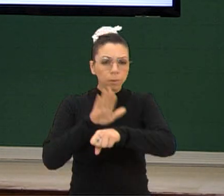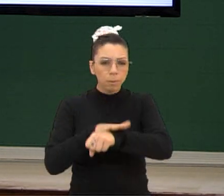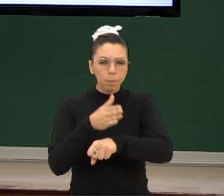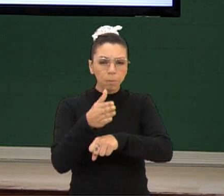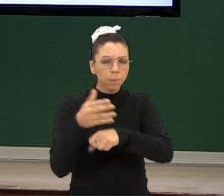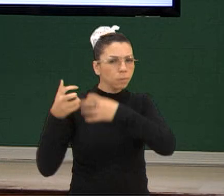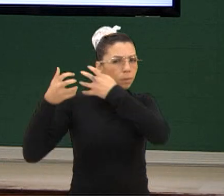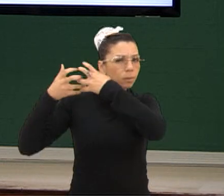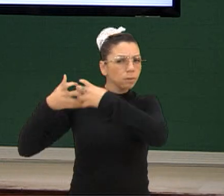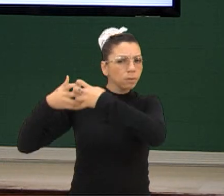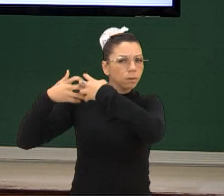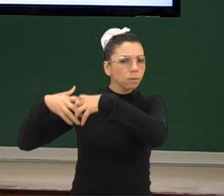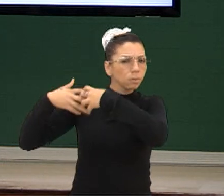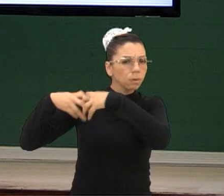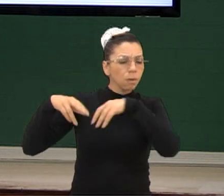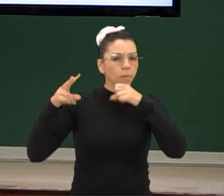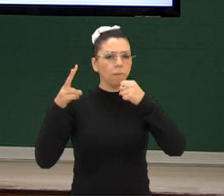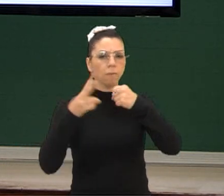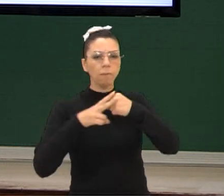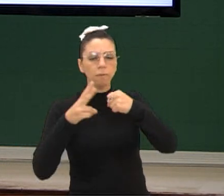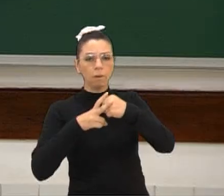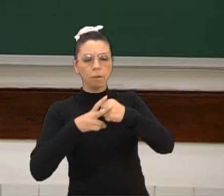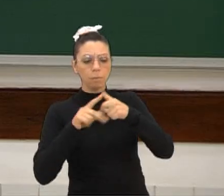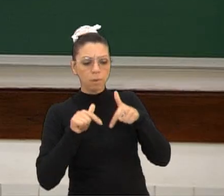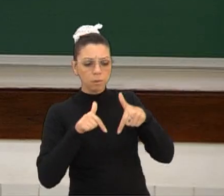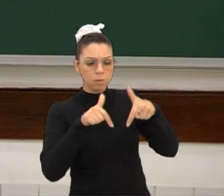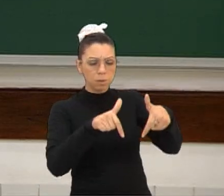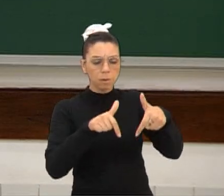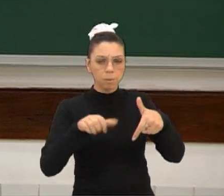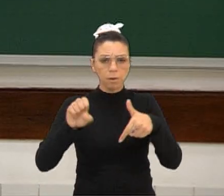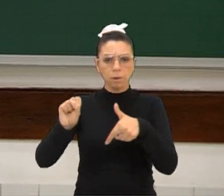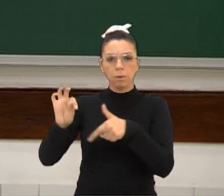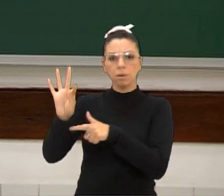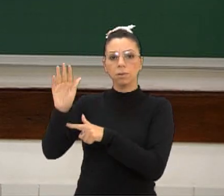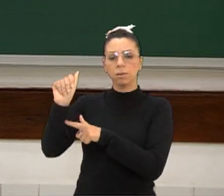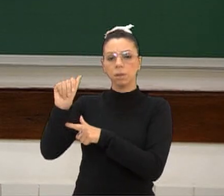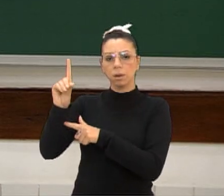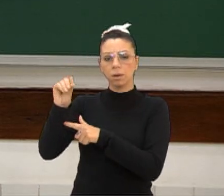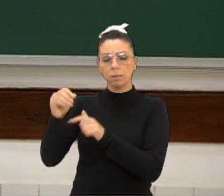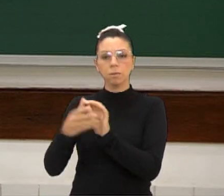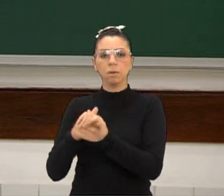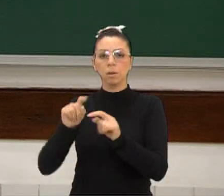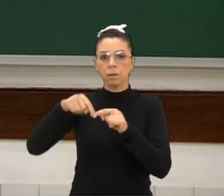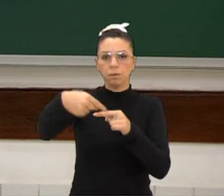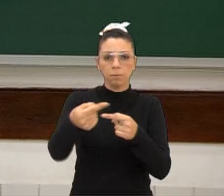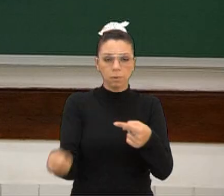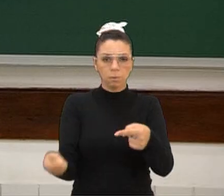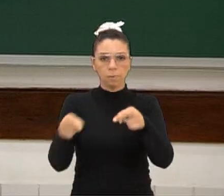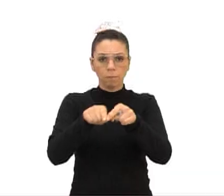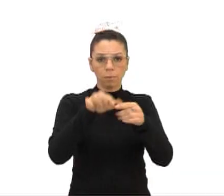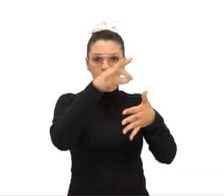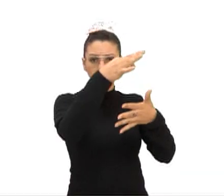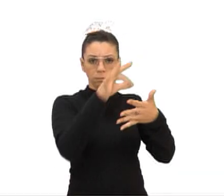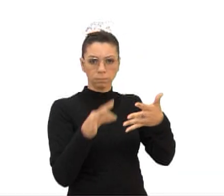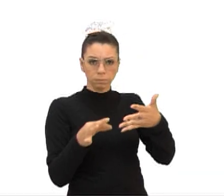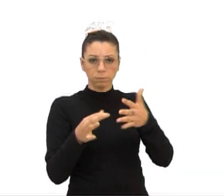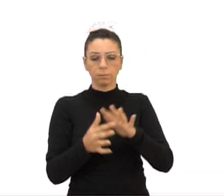memória o que é essa questão de verbo que exprime ação e verbo que exprime estado, e eu volto para a gente corrigir.